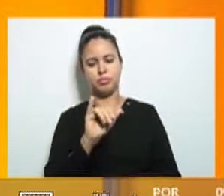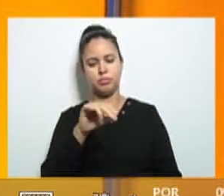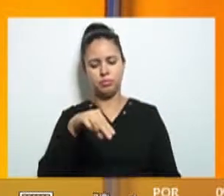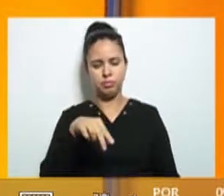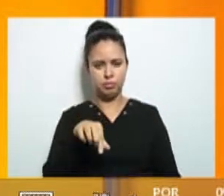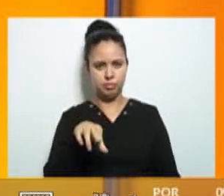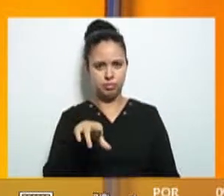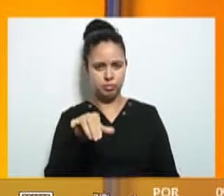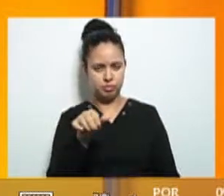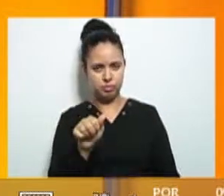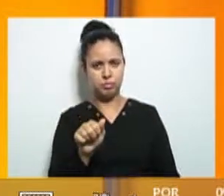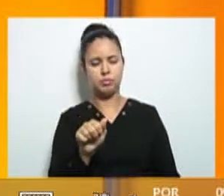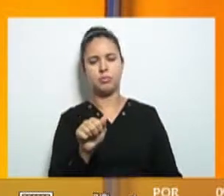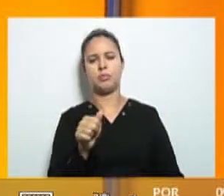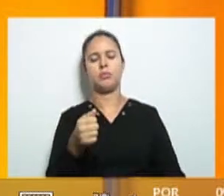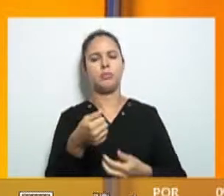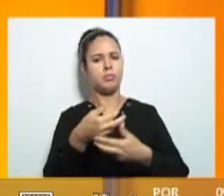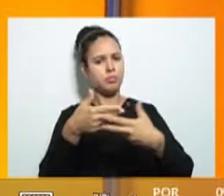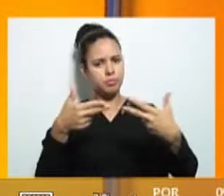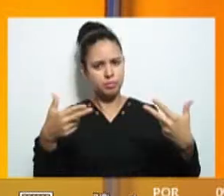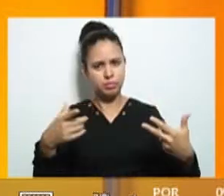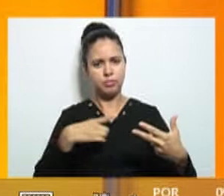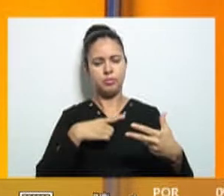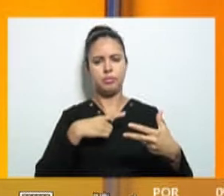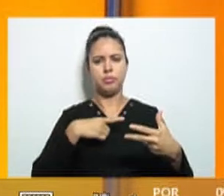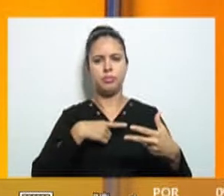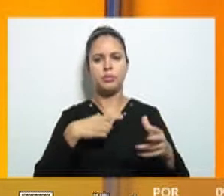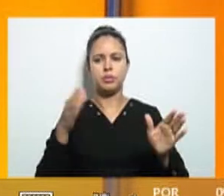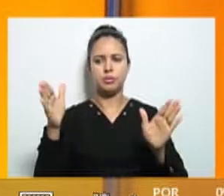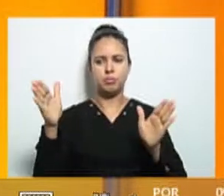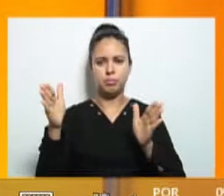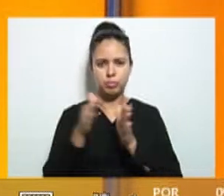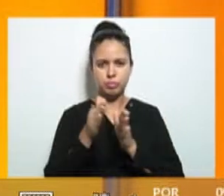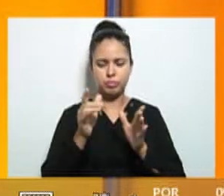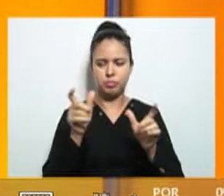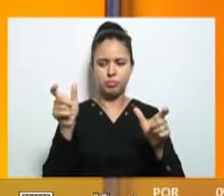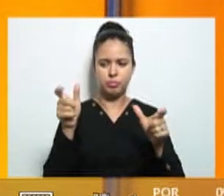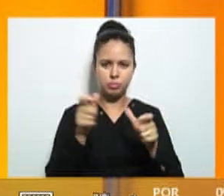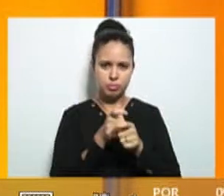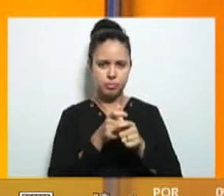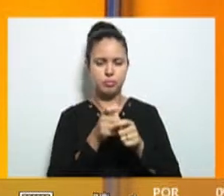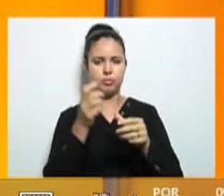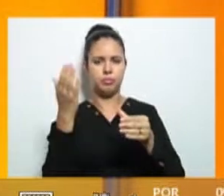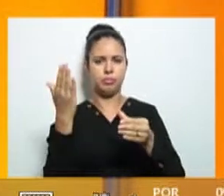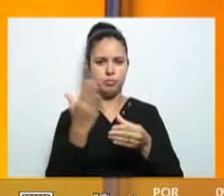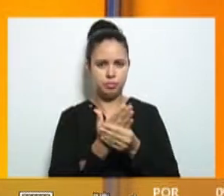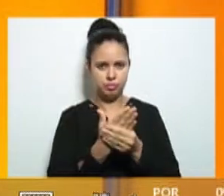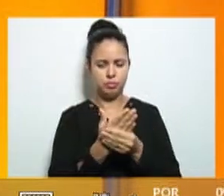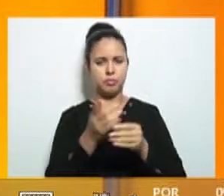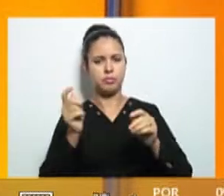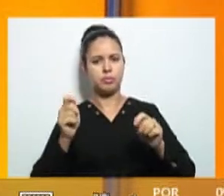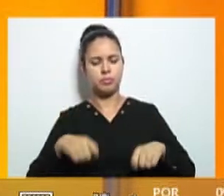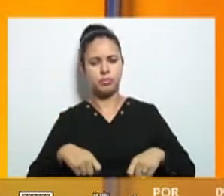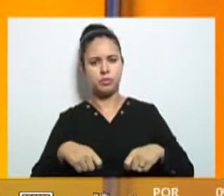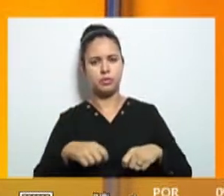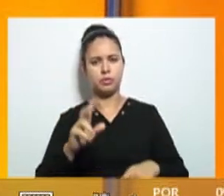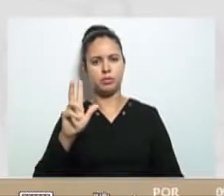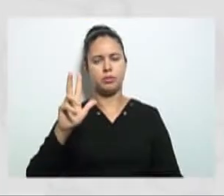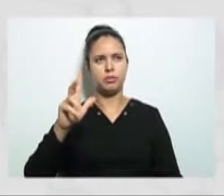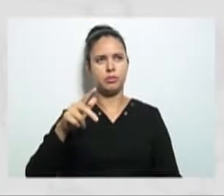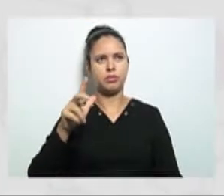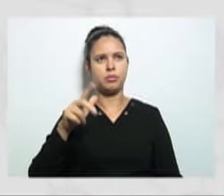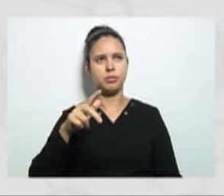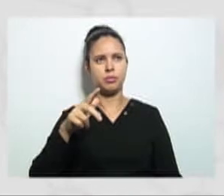pode ter o WinZip, enfim, vários outros compactadores. Fazer uma busca simples no Google, você vai encontrar, tá? Clicou aqui em